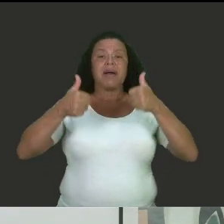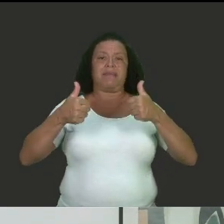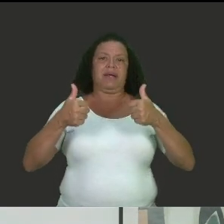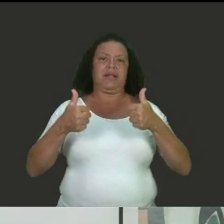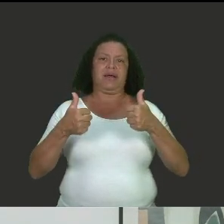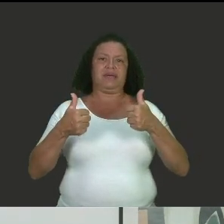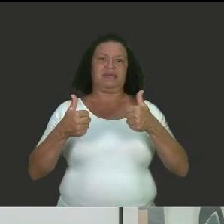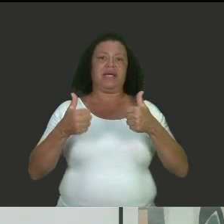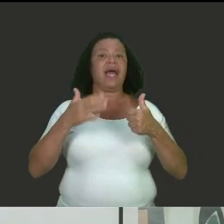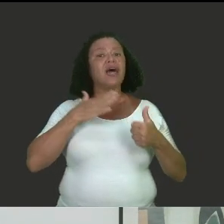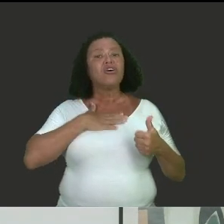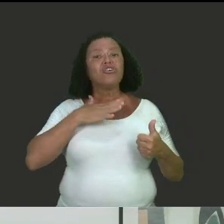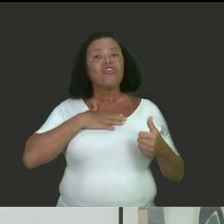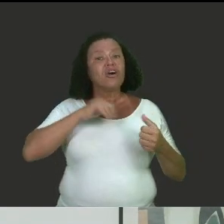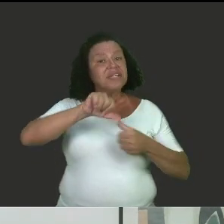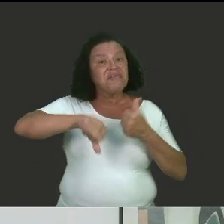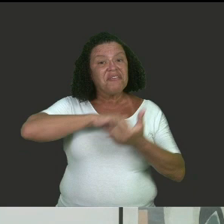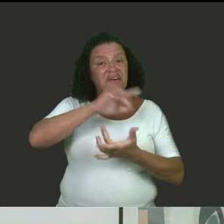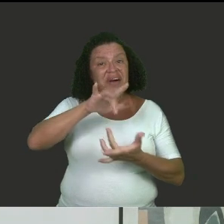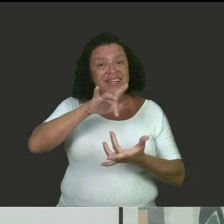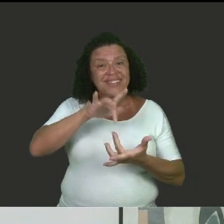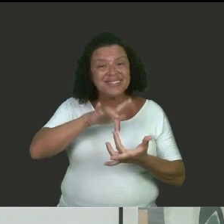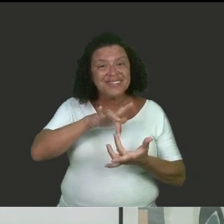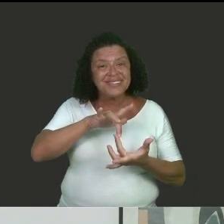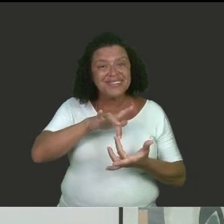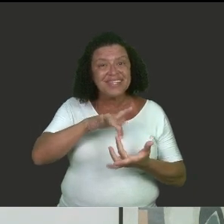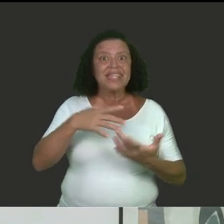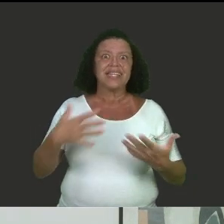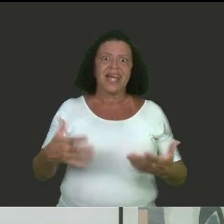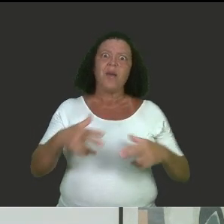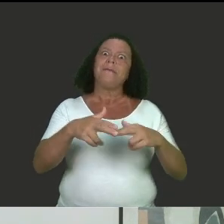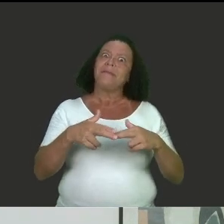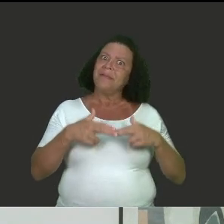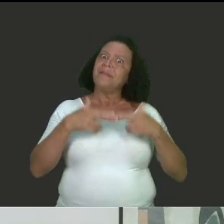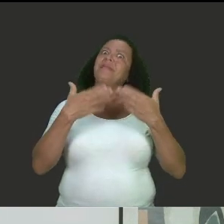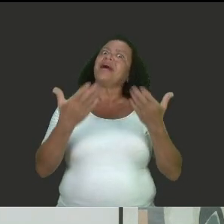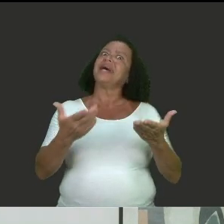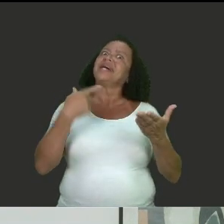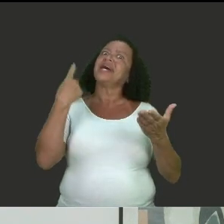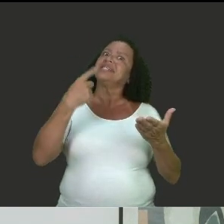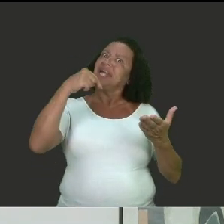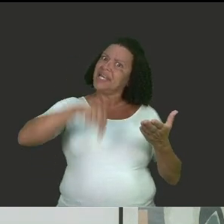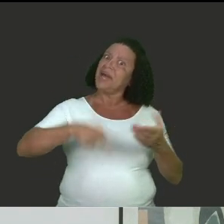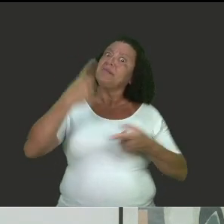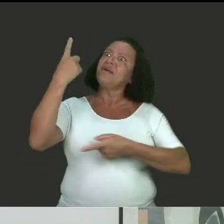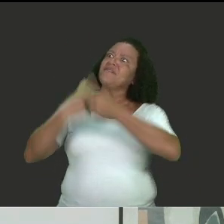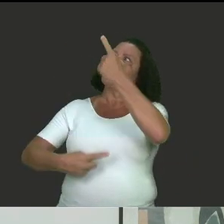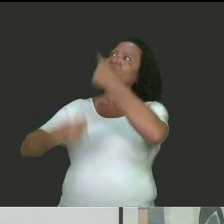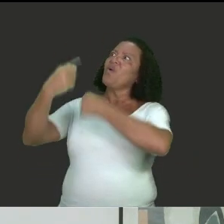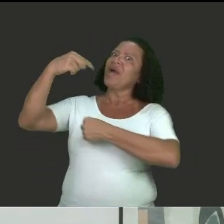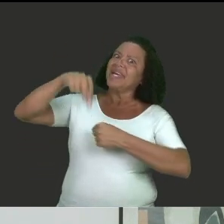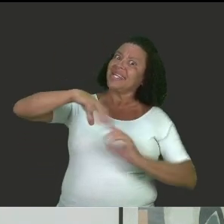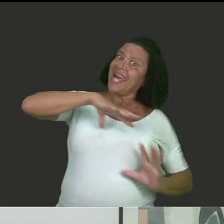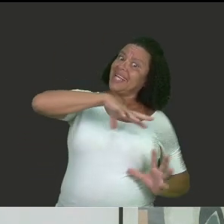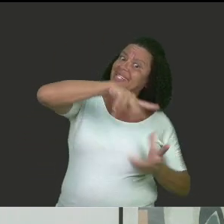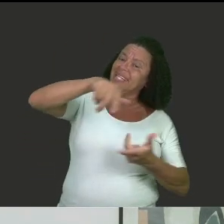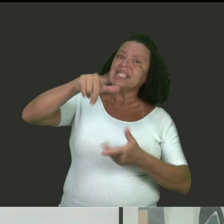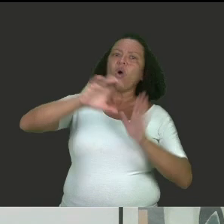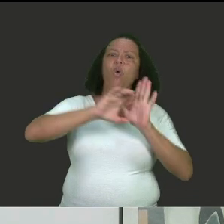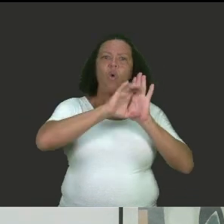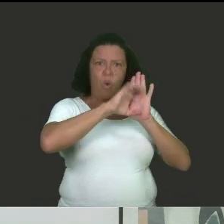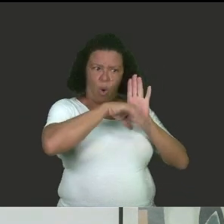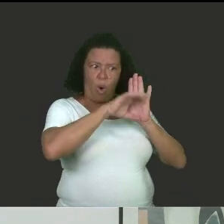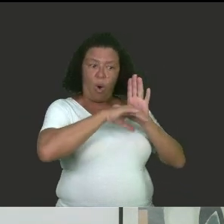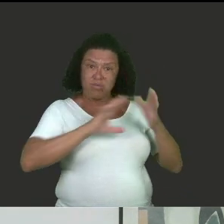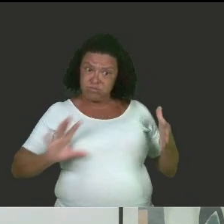a nossa reforma íntima. E é para isso que a gente está aqui, para a gente evoluir. Então, esse conceito está muito mais para a